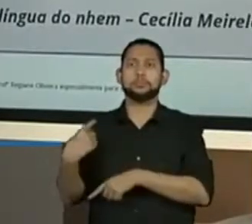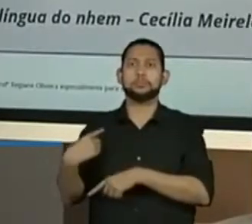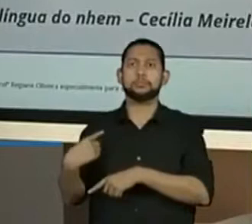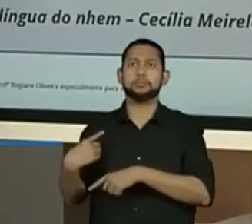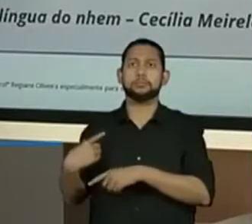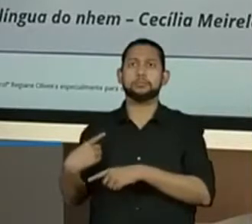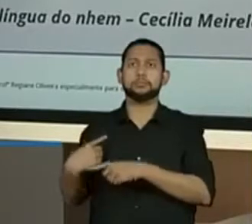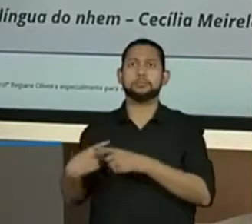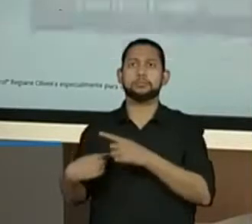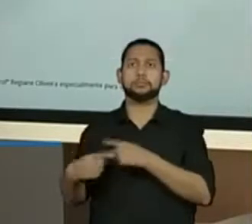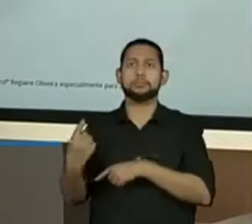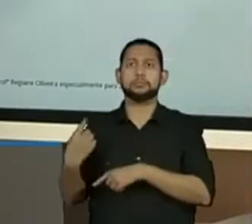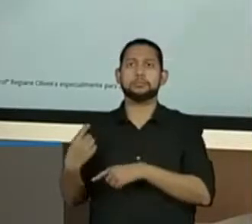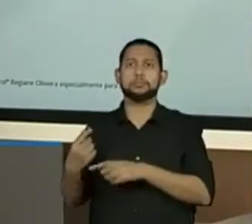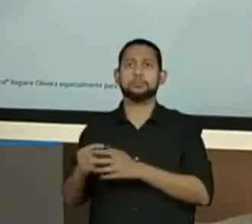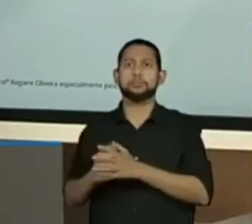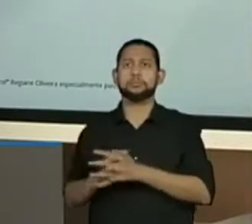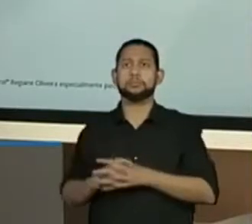bacana